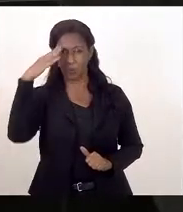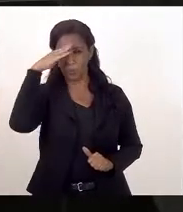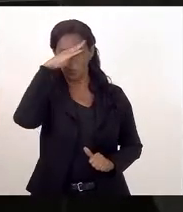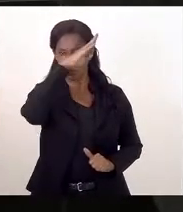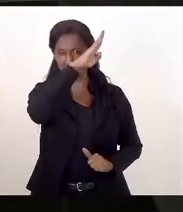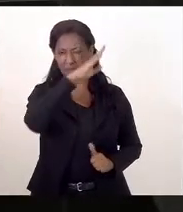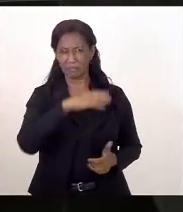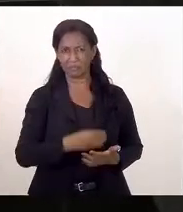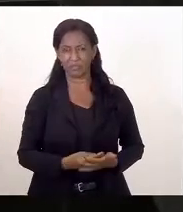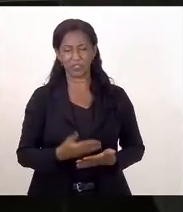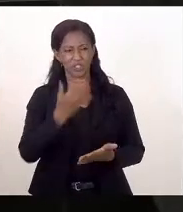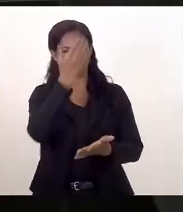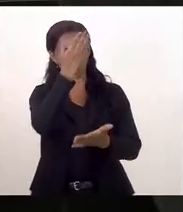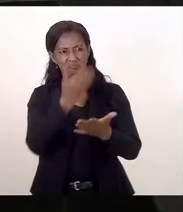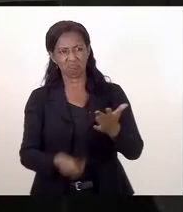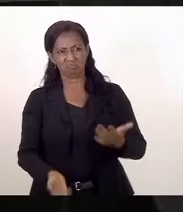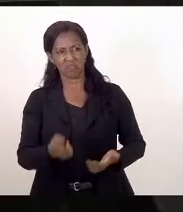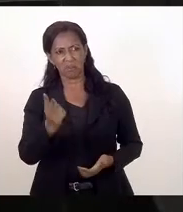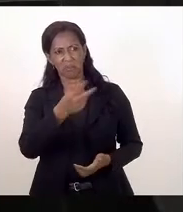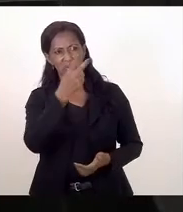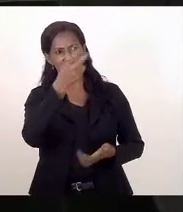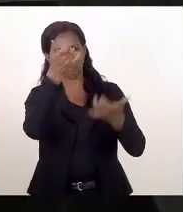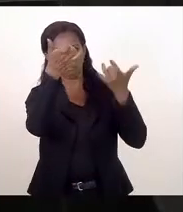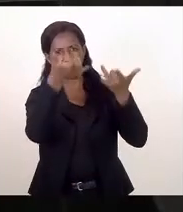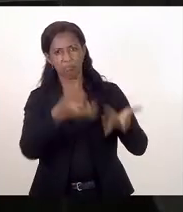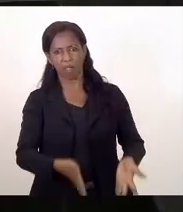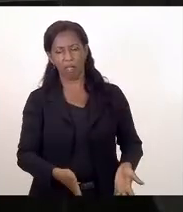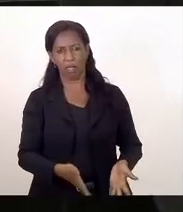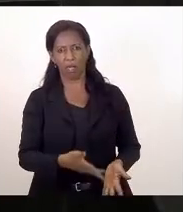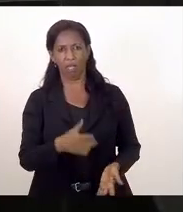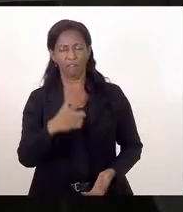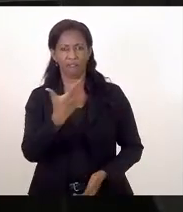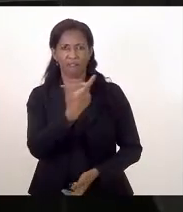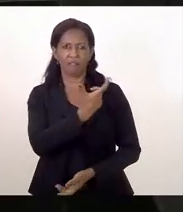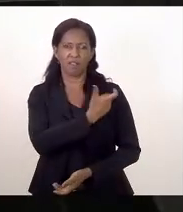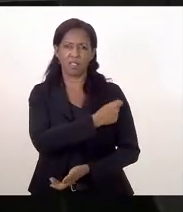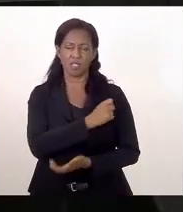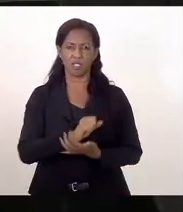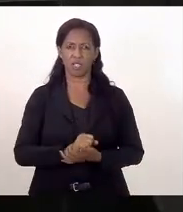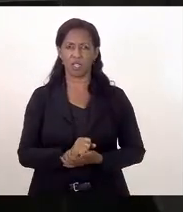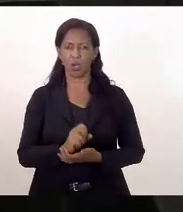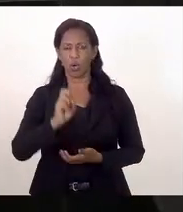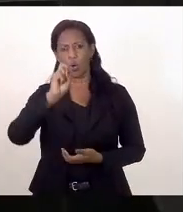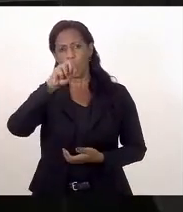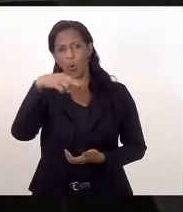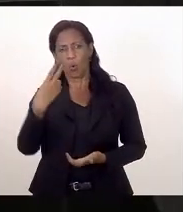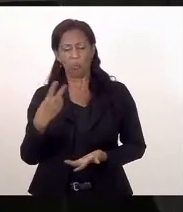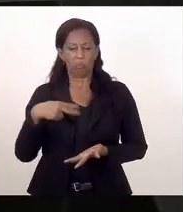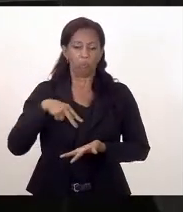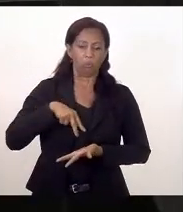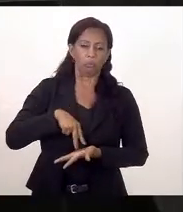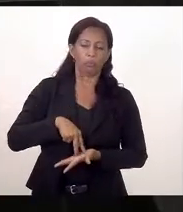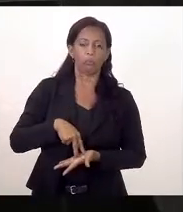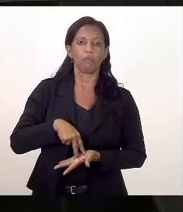desvalorizar qualquer vacina ou se manter nessa posição